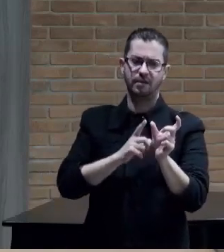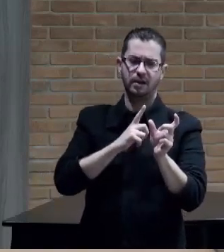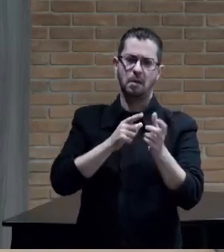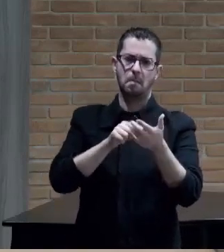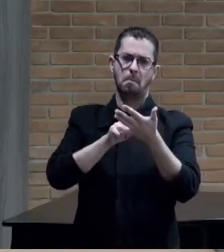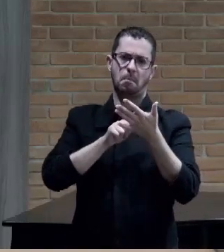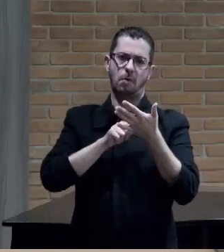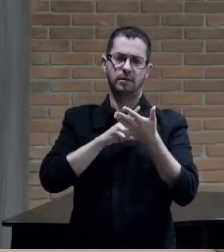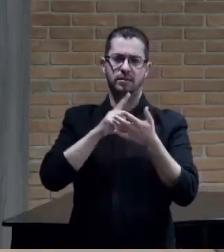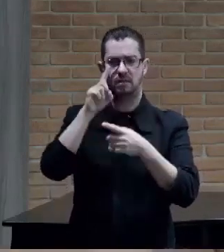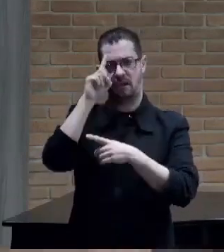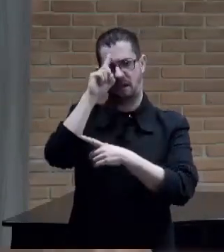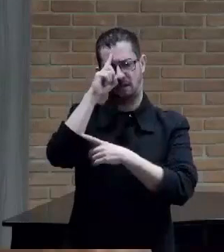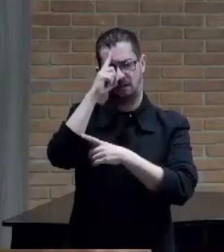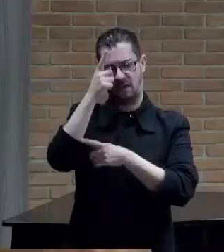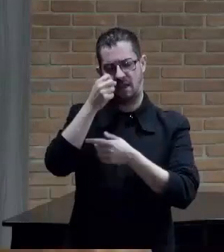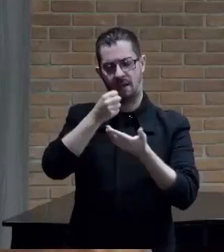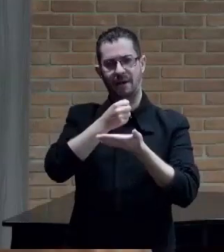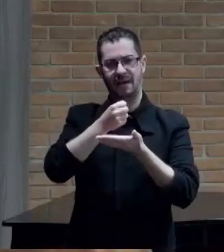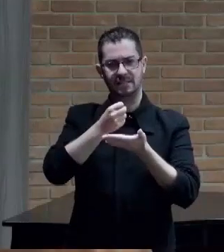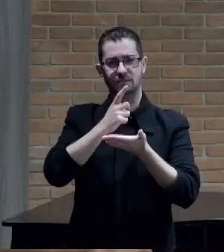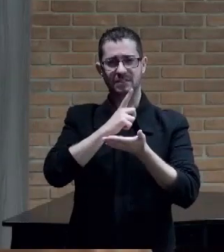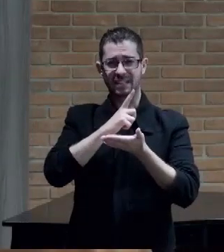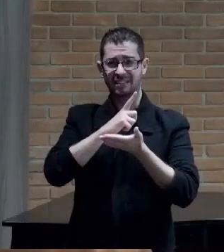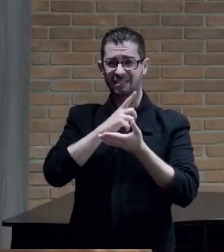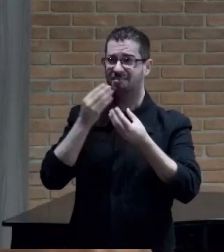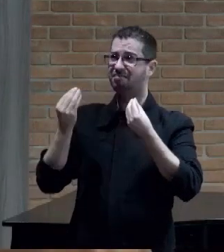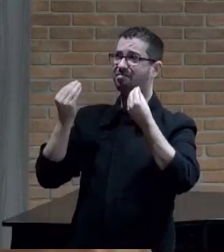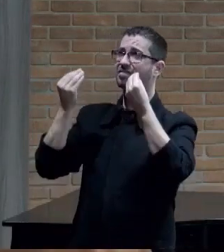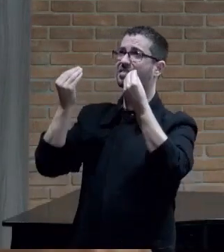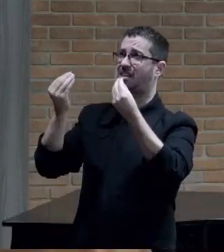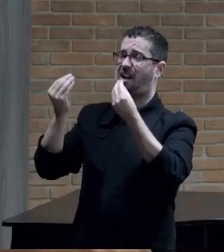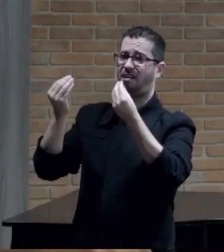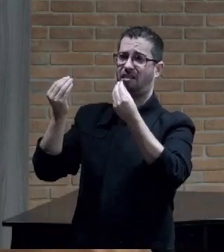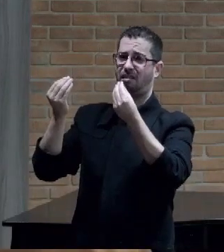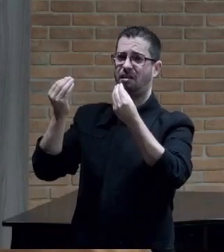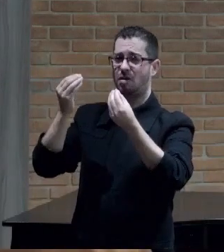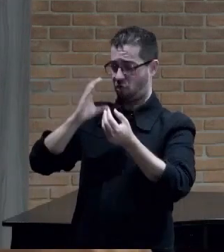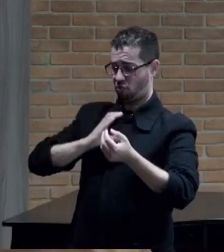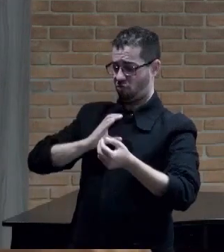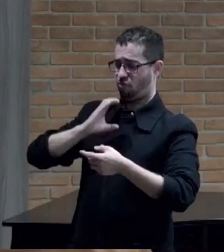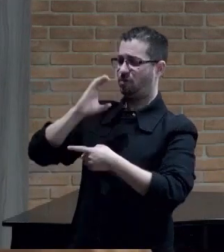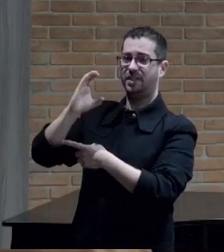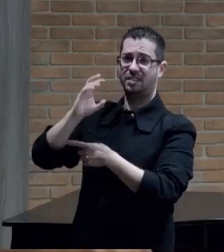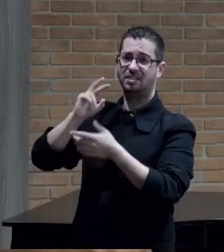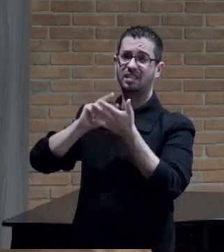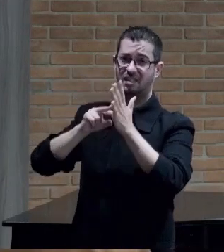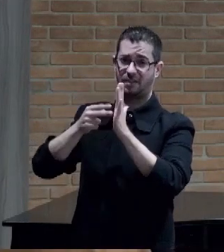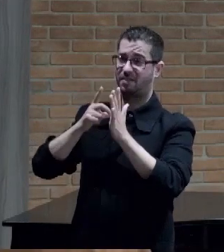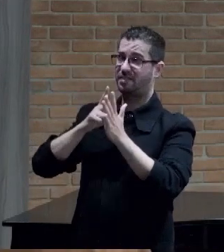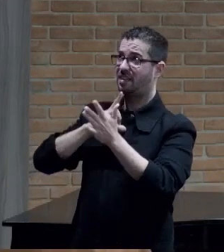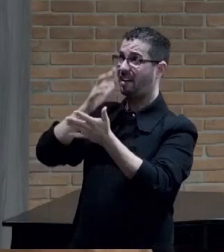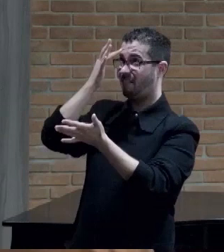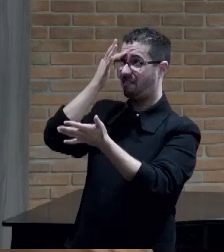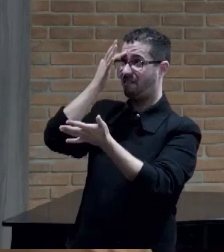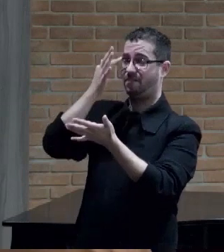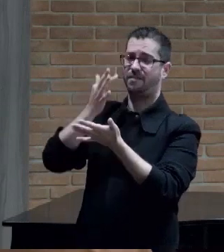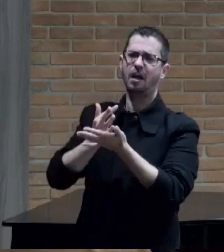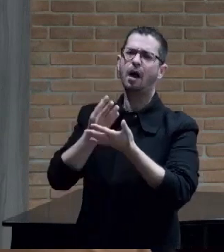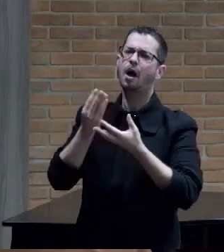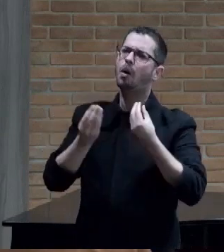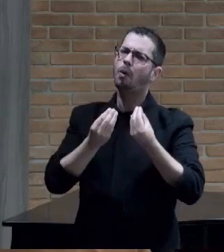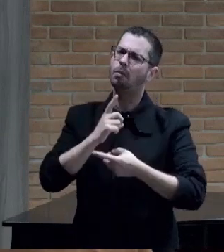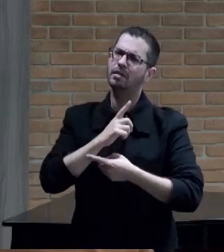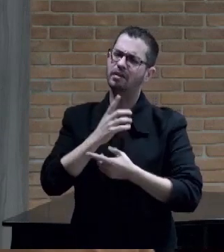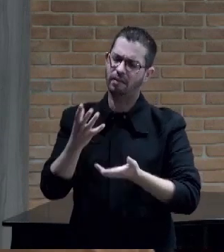em, depositar confiança em. Isso é fé. O modo pelo qual nós somos salvos é